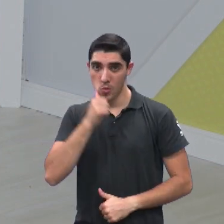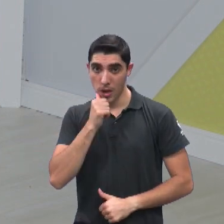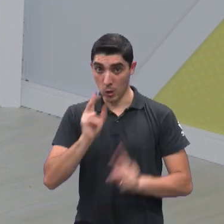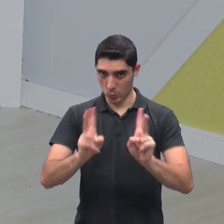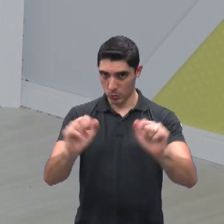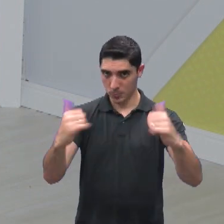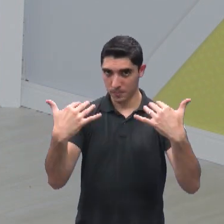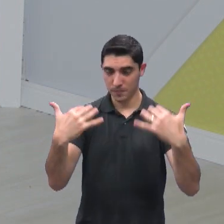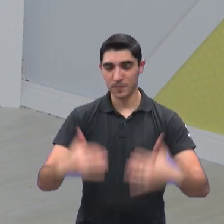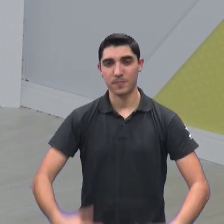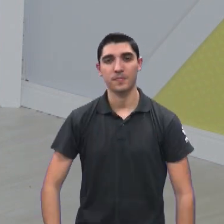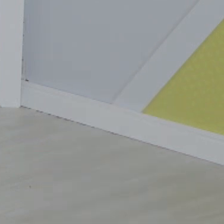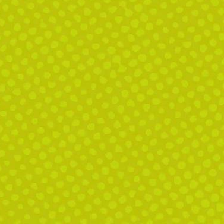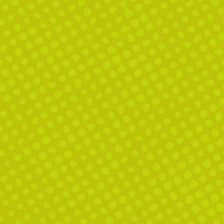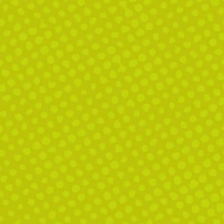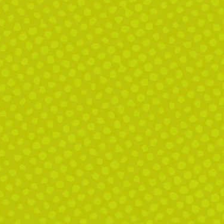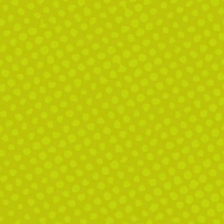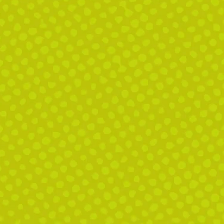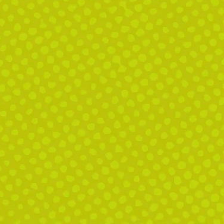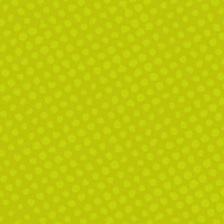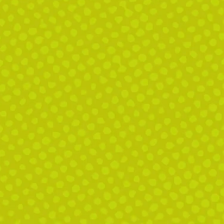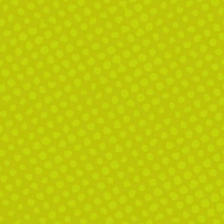já voltamos.